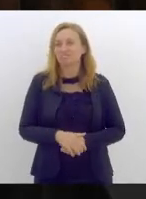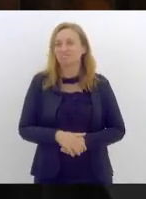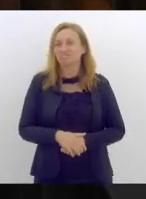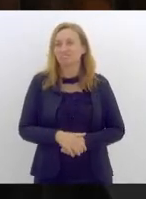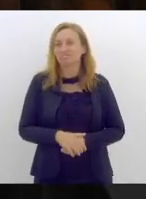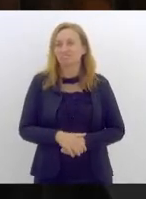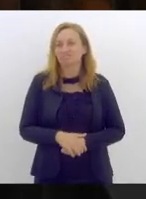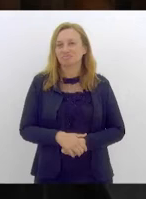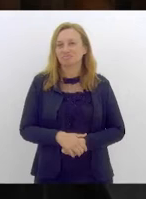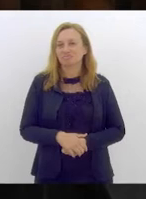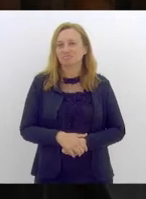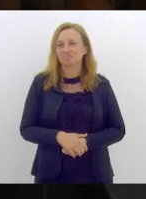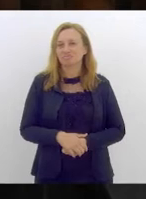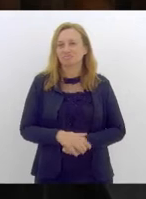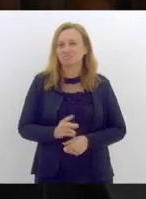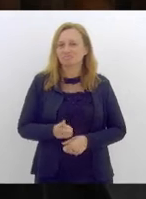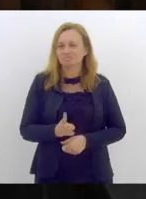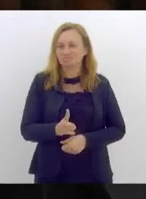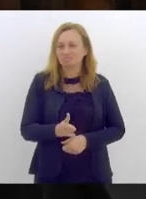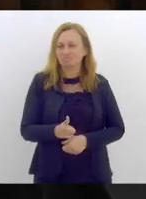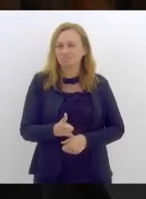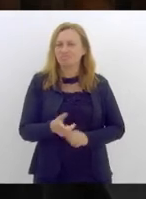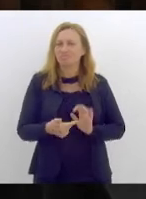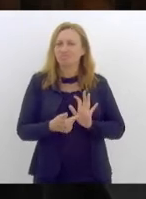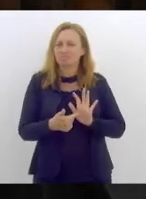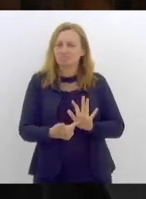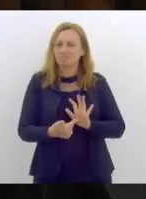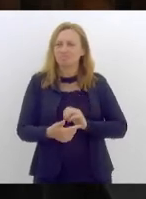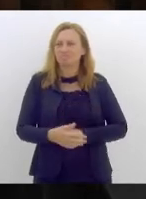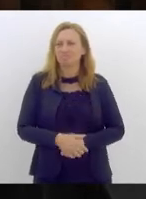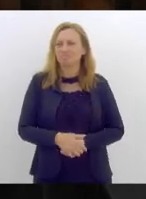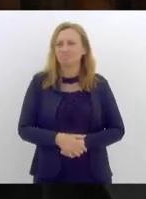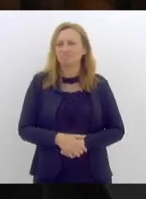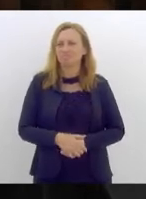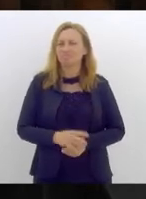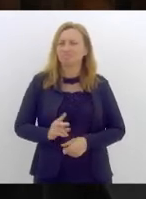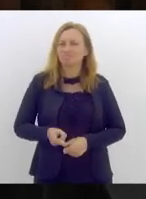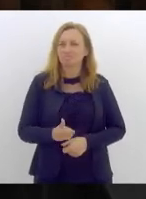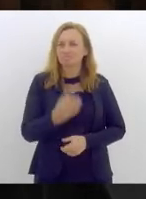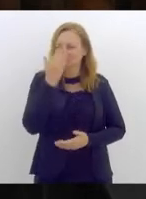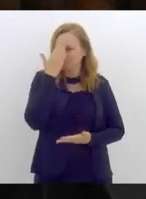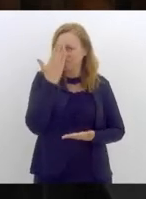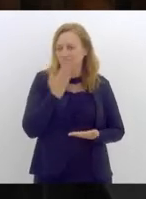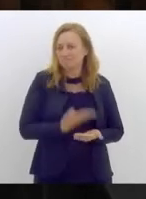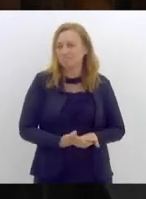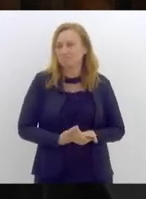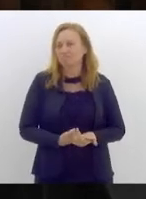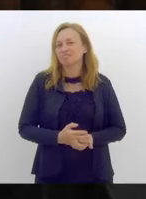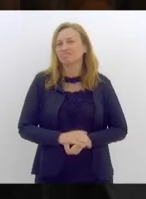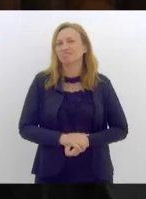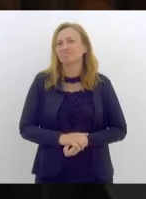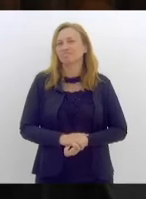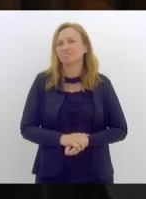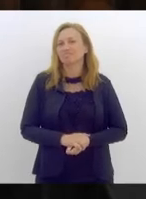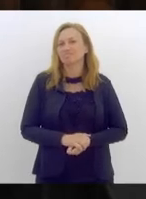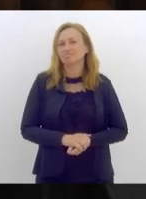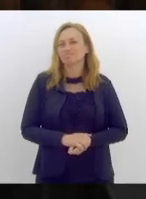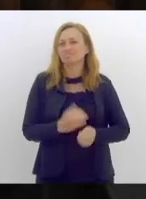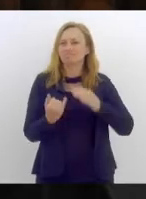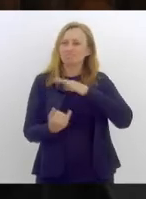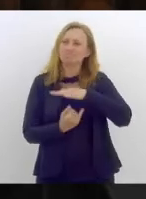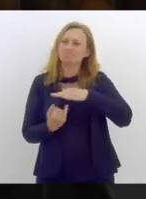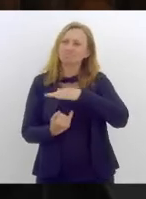isso sempre é público e sempre acreditando que as